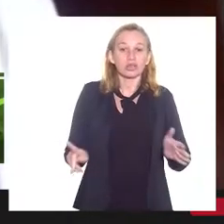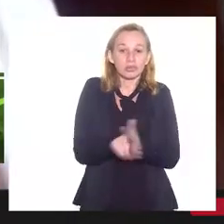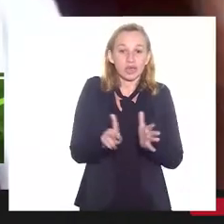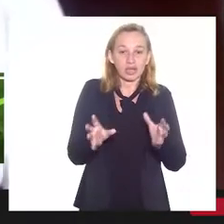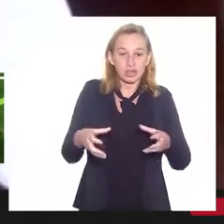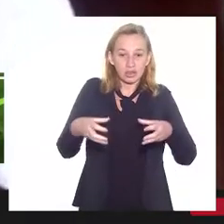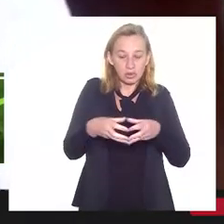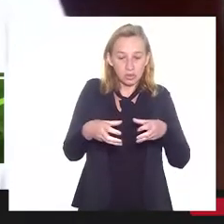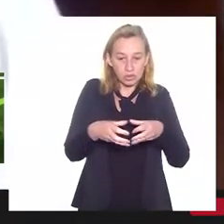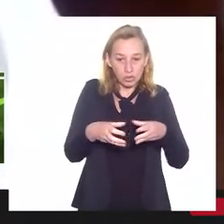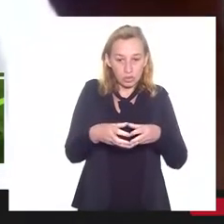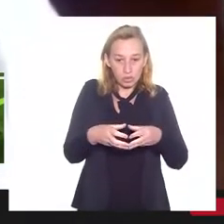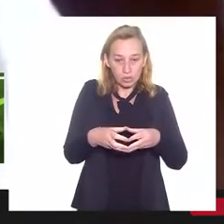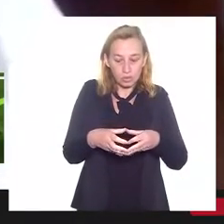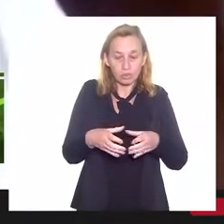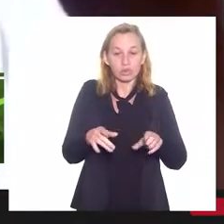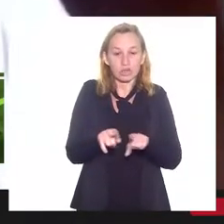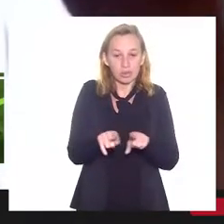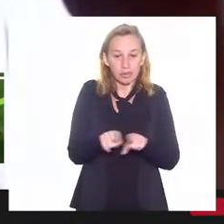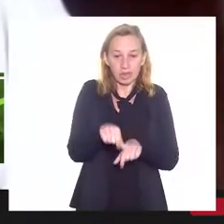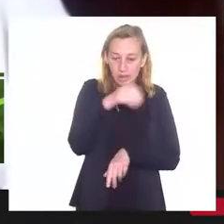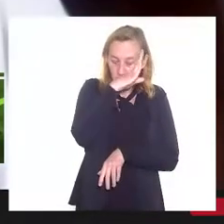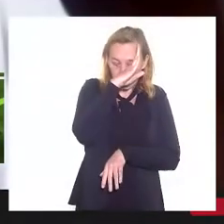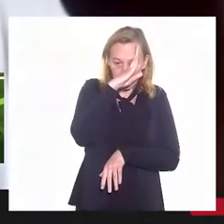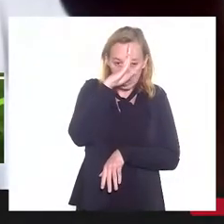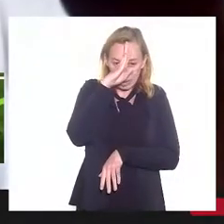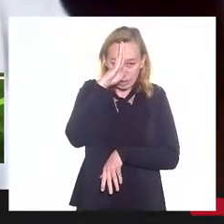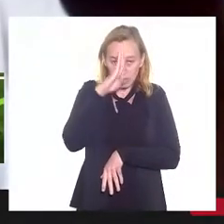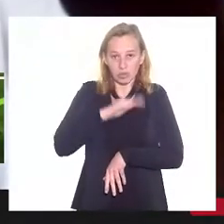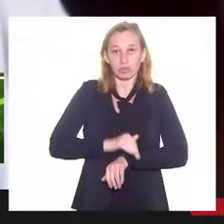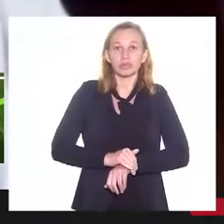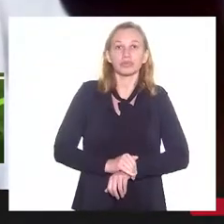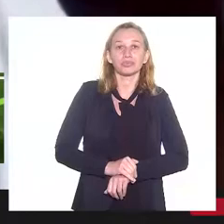os acadêmicos que e